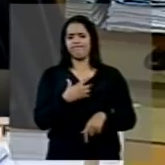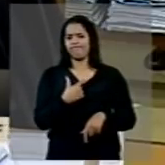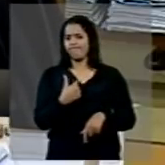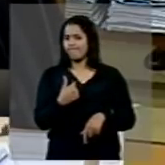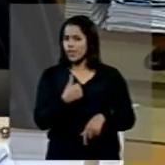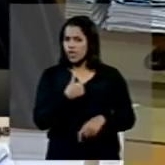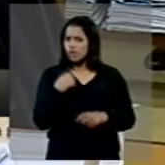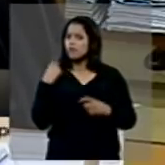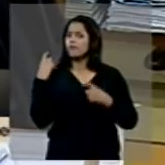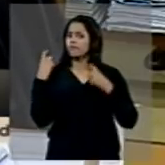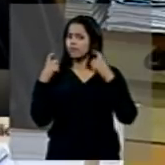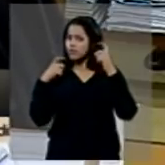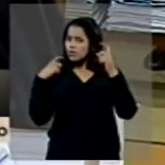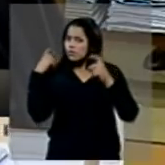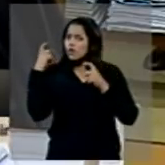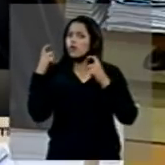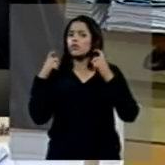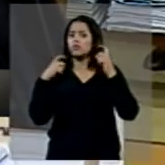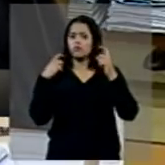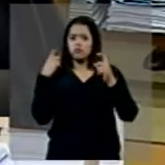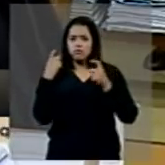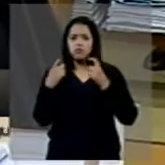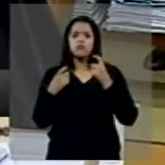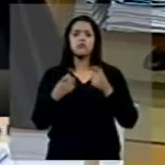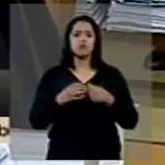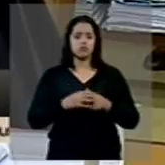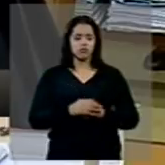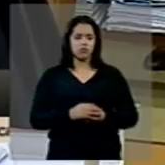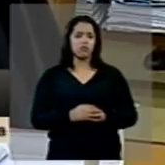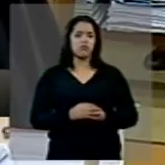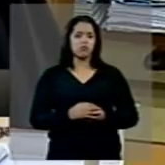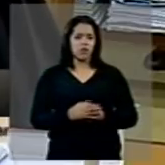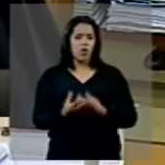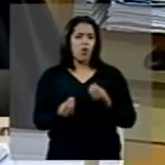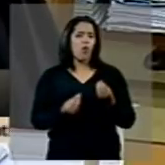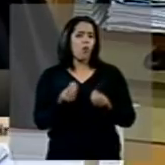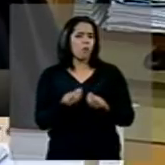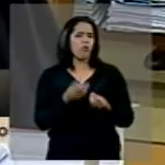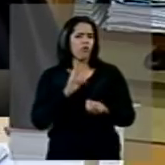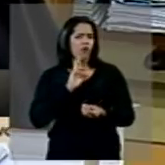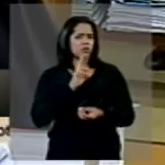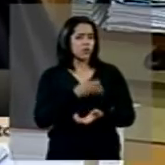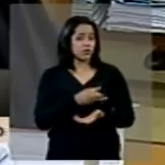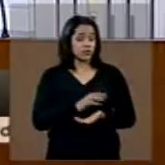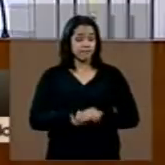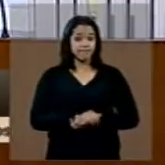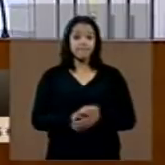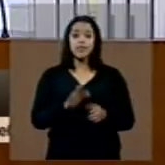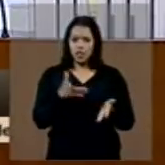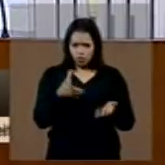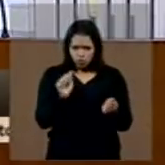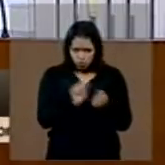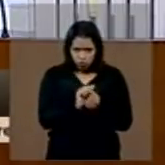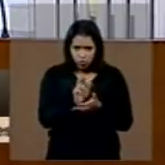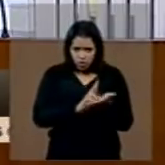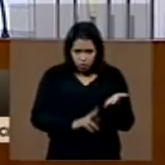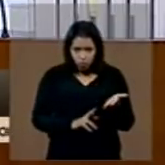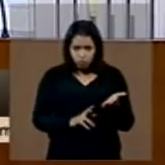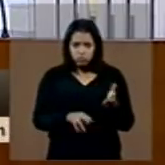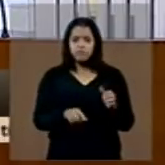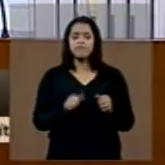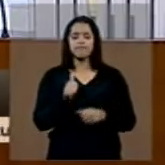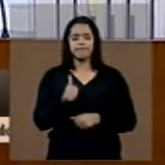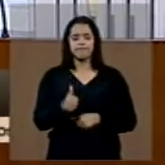ficar preocupado com o destino desse instrumento. Então, Vossa Excelência acompanha o relator, inclusive na